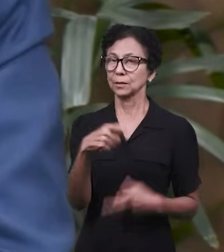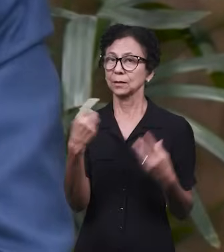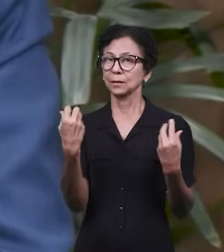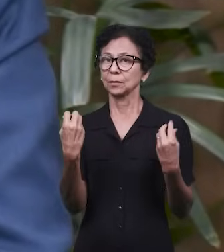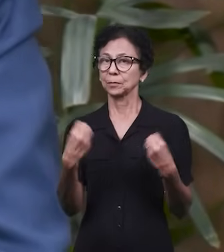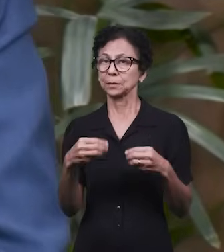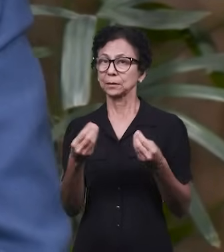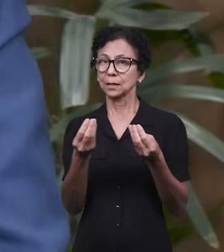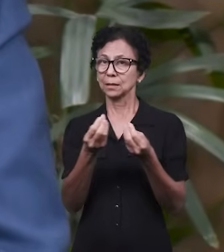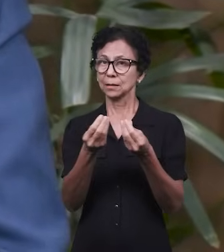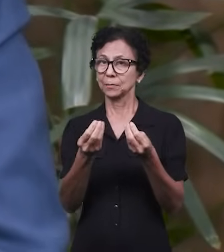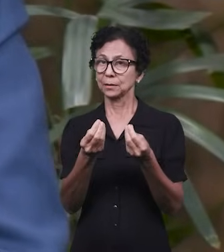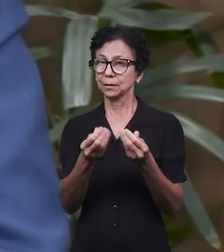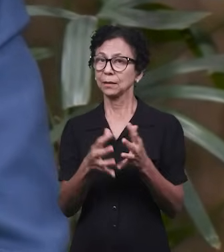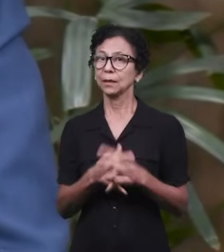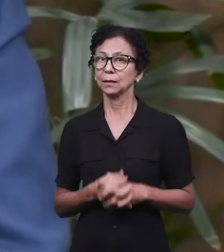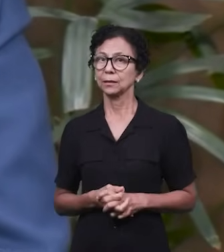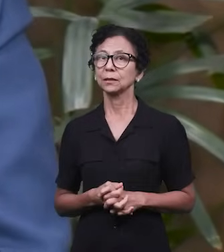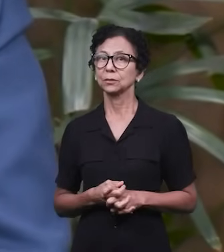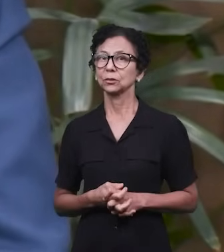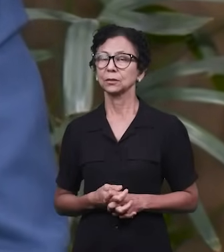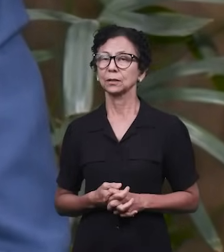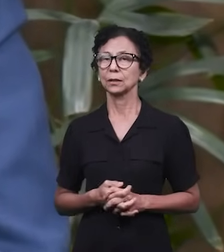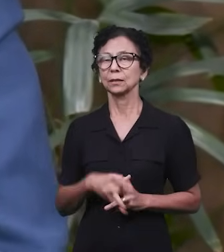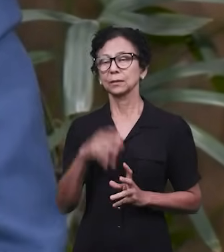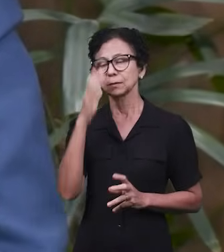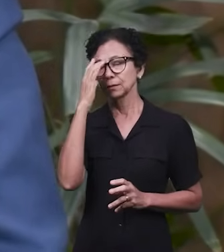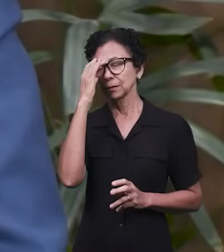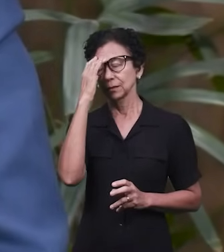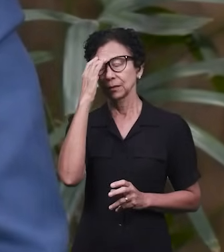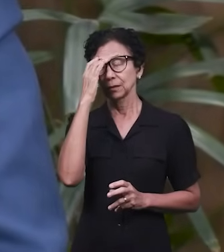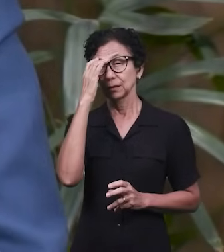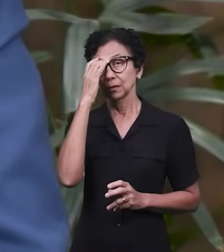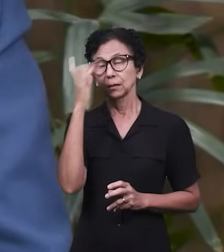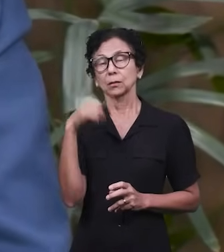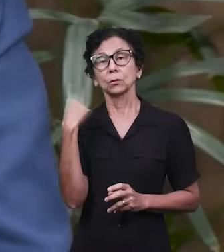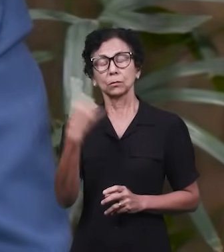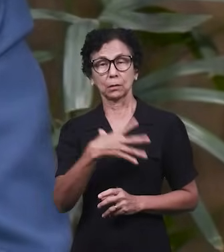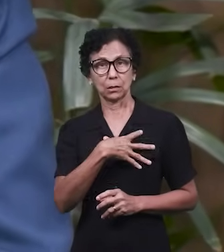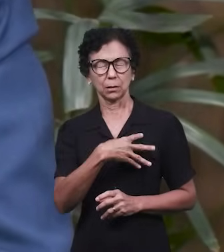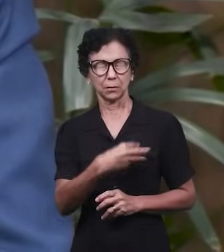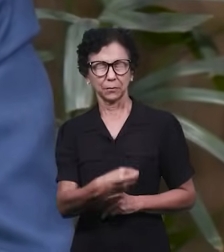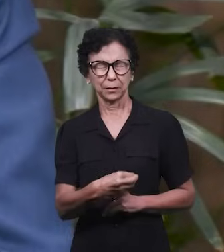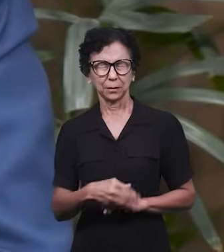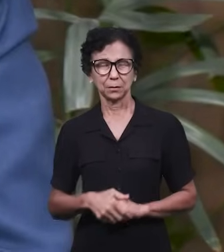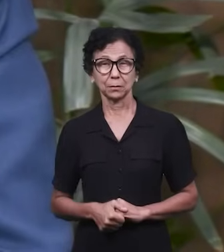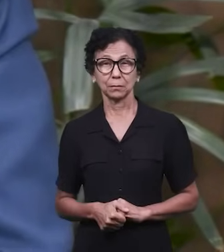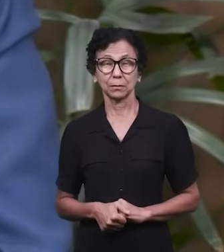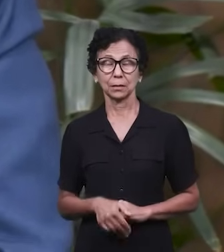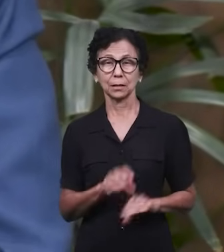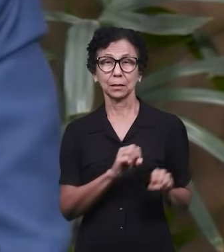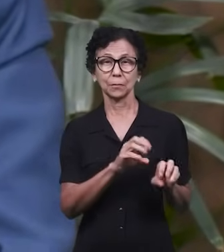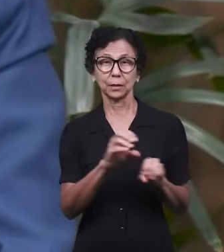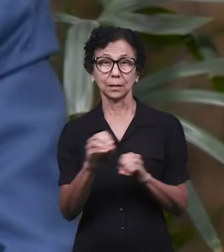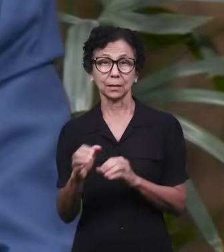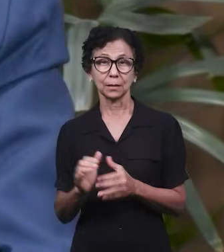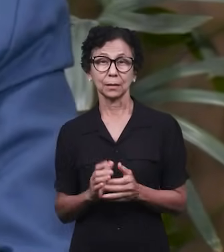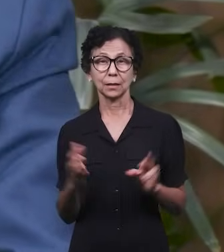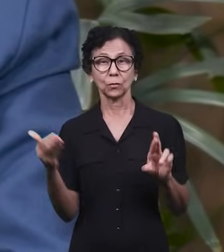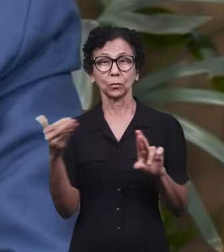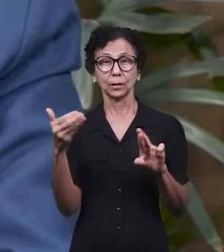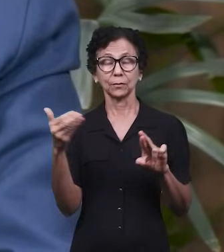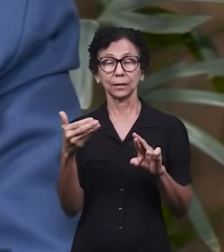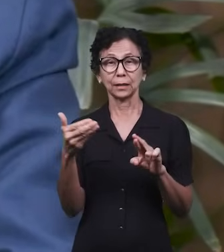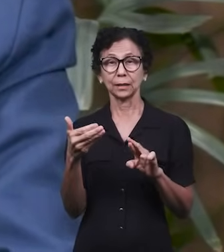que criar os nossos filhos com a voz do Senhor Jesus. Se o Espírito Santo não falar, não dá. O mundo do jeito que está, se você der um argumento